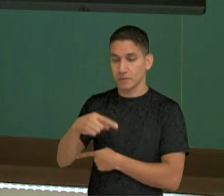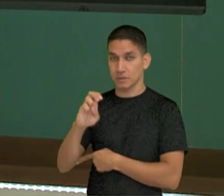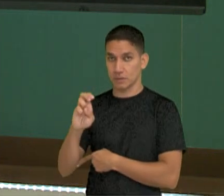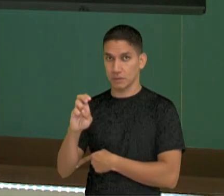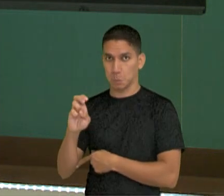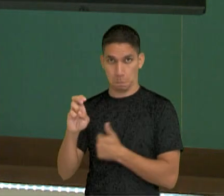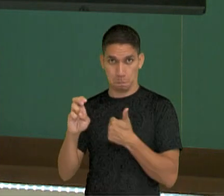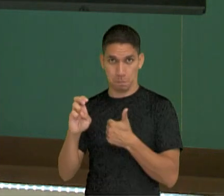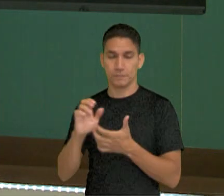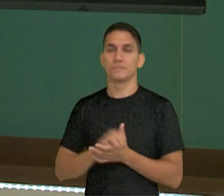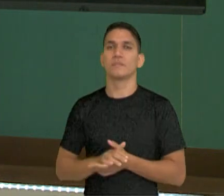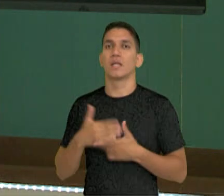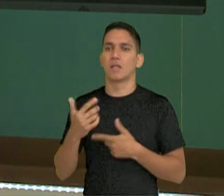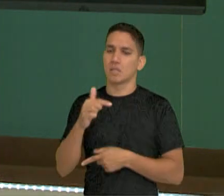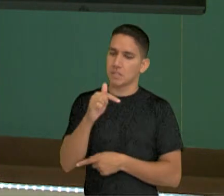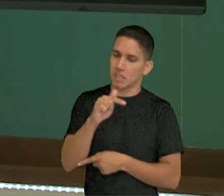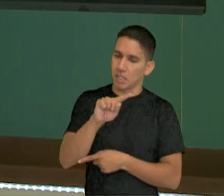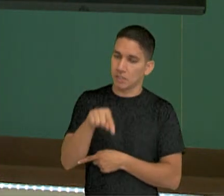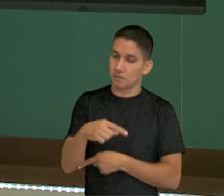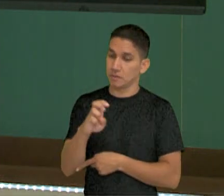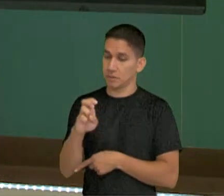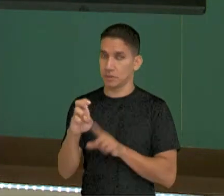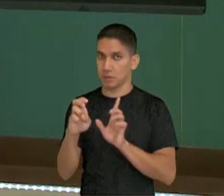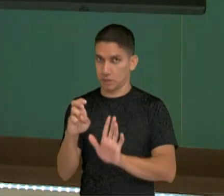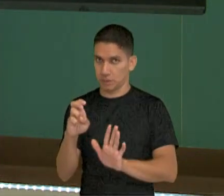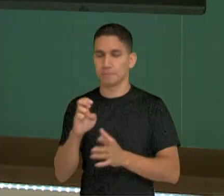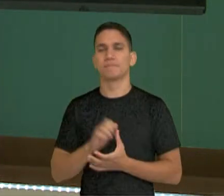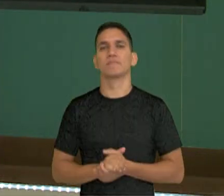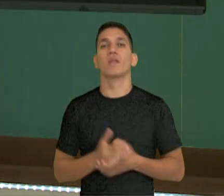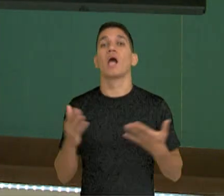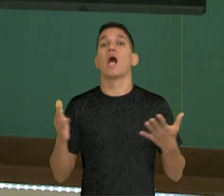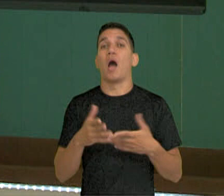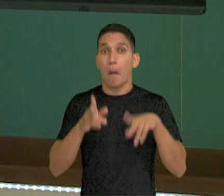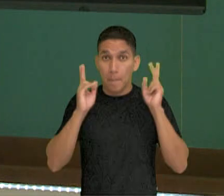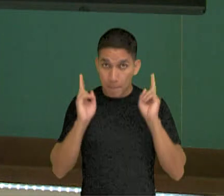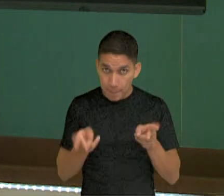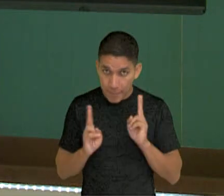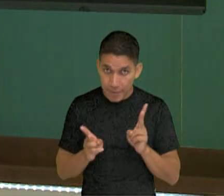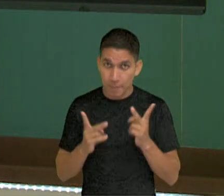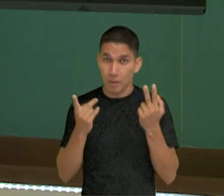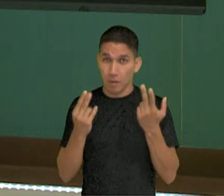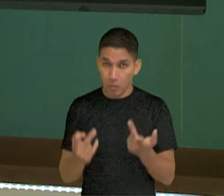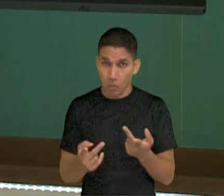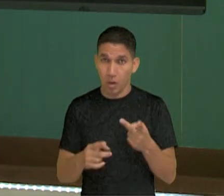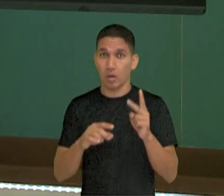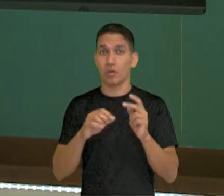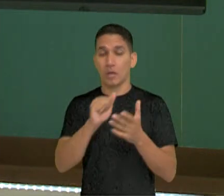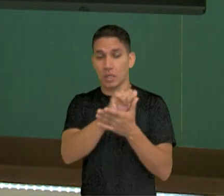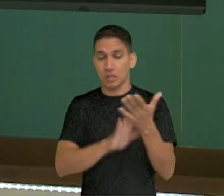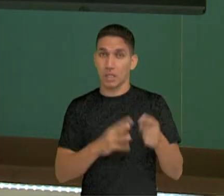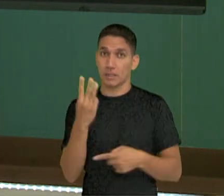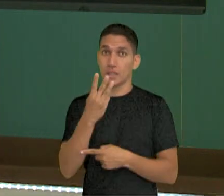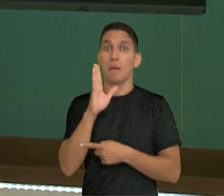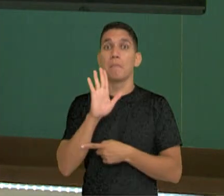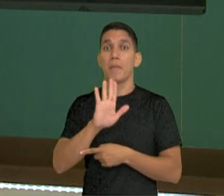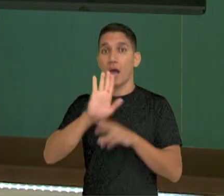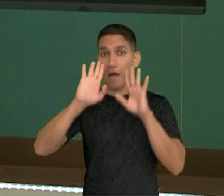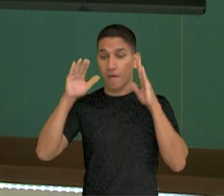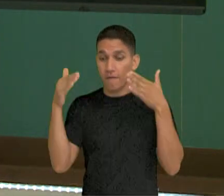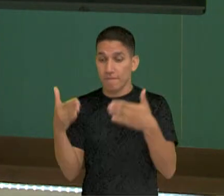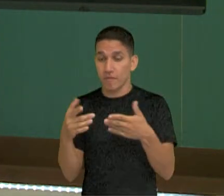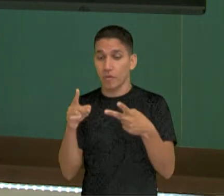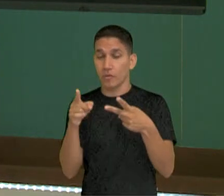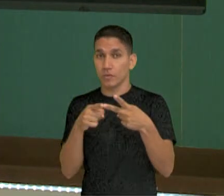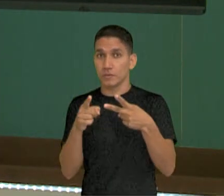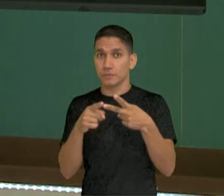7,5, tá? 7,5. Agora nós vamos fazer a mesma coisa no exercício 3, só que vamos fazer